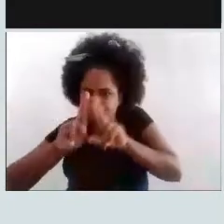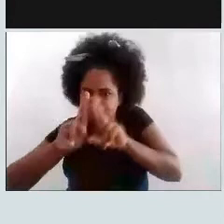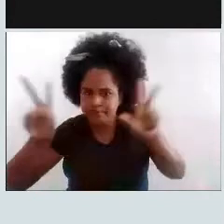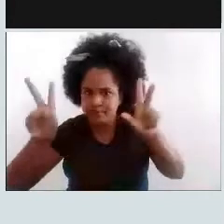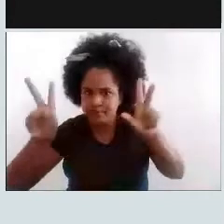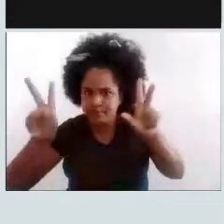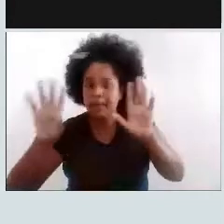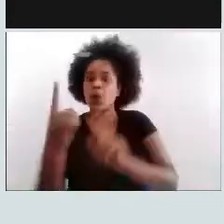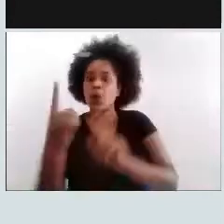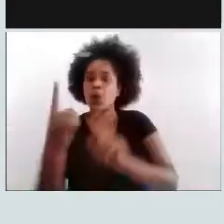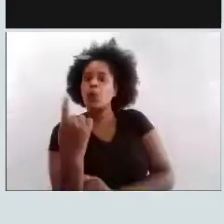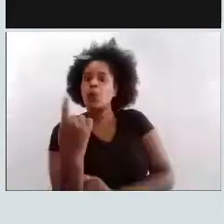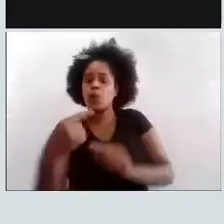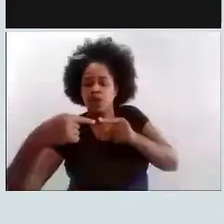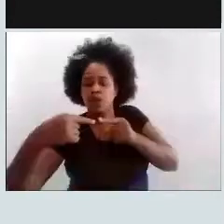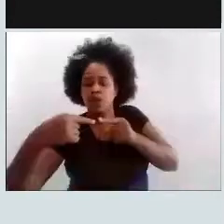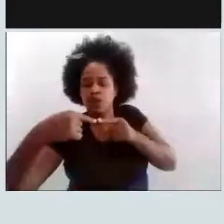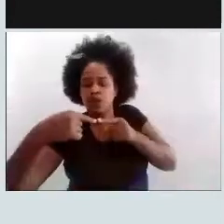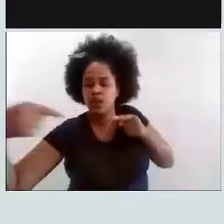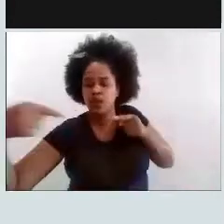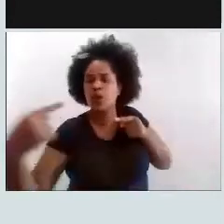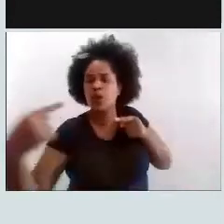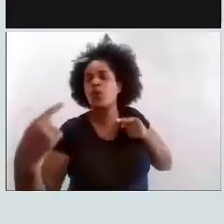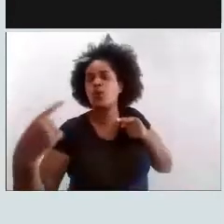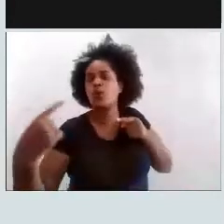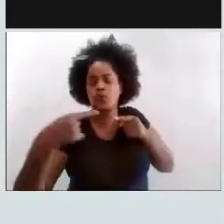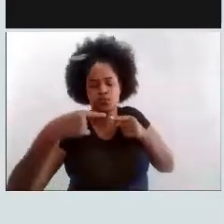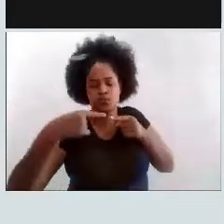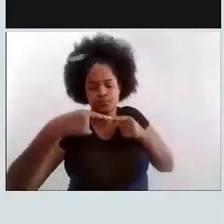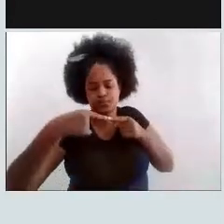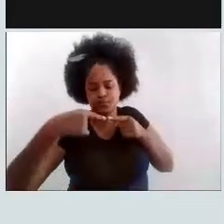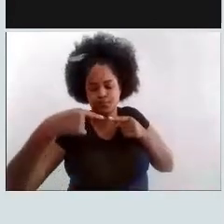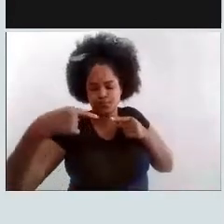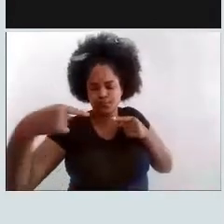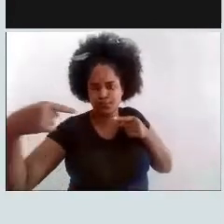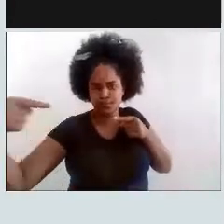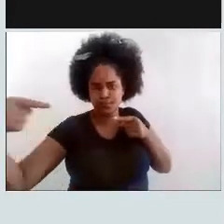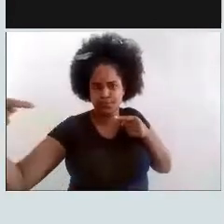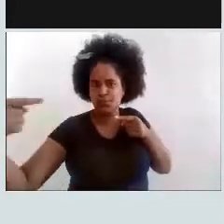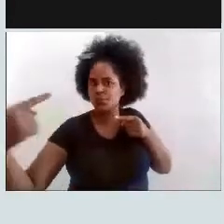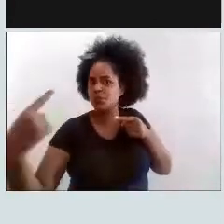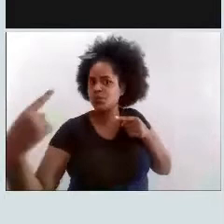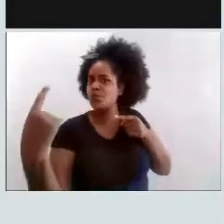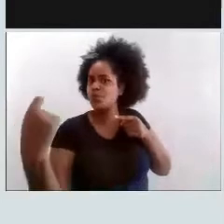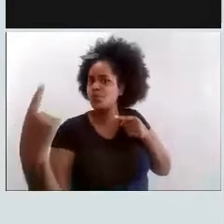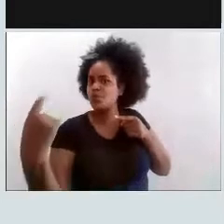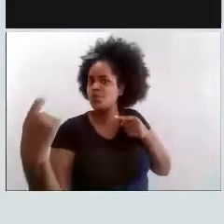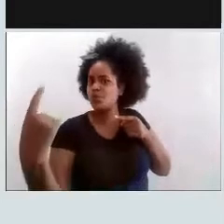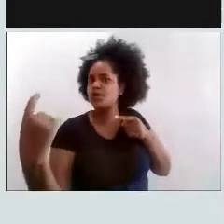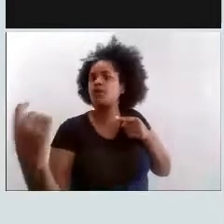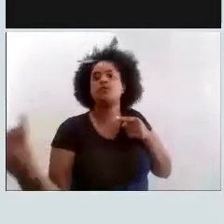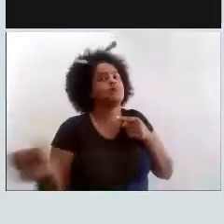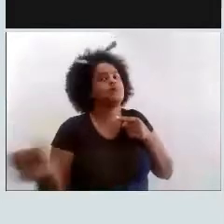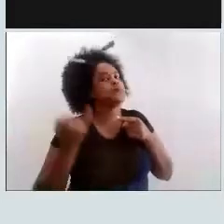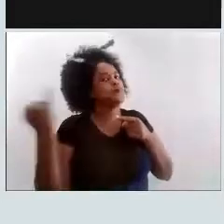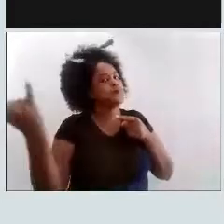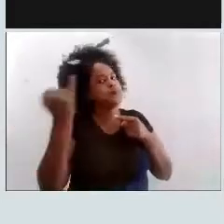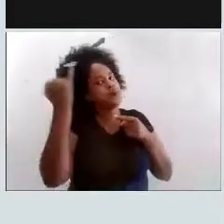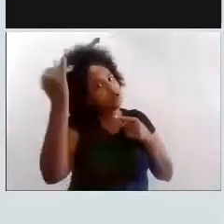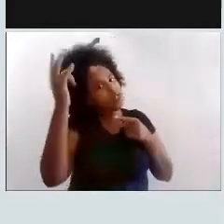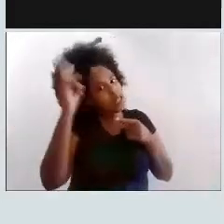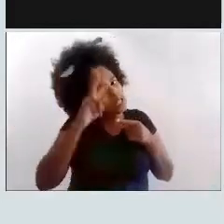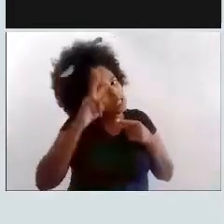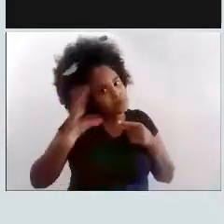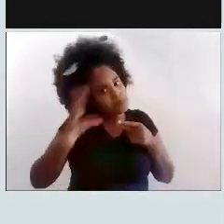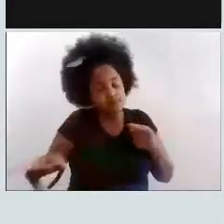reta, ok? Esse conceito é muito importante. Não se esqueçam de lembrar. Até porque eu